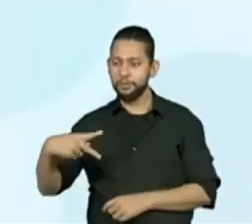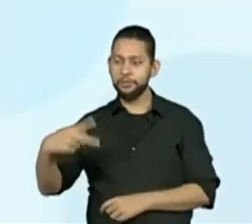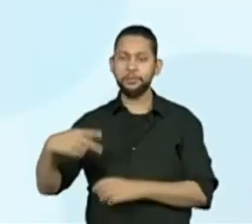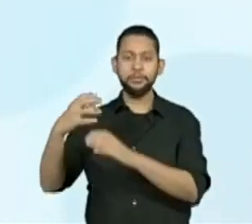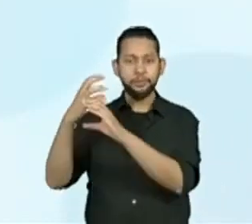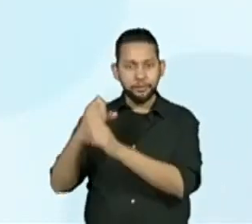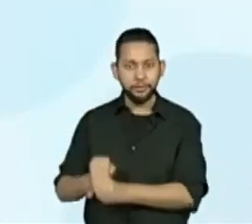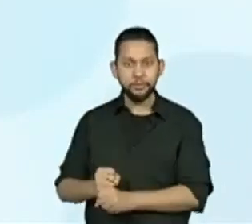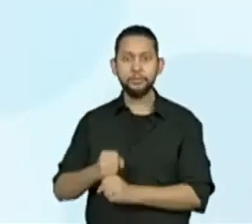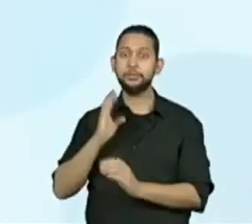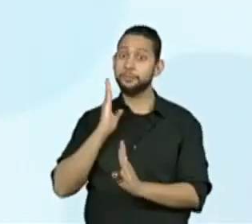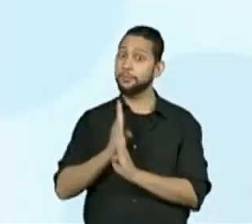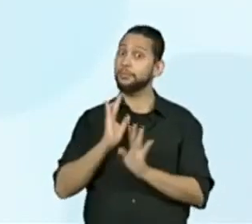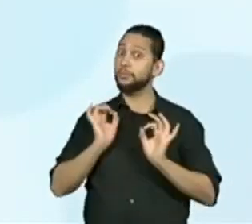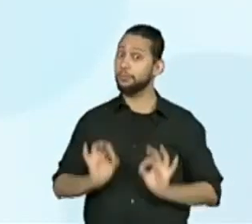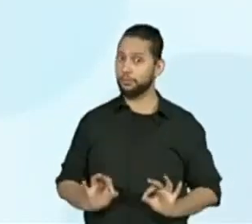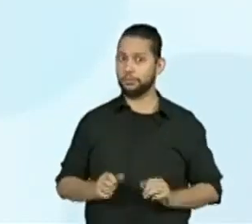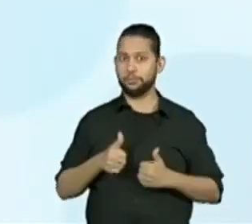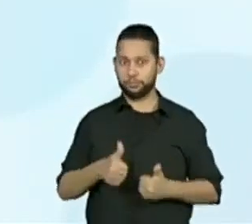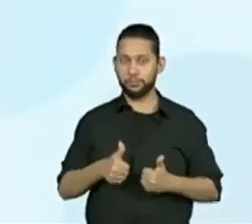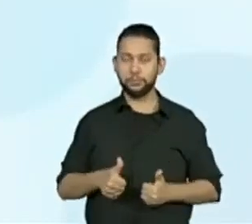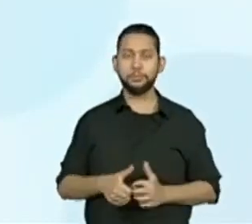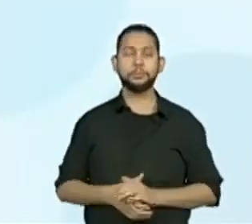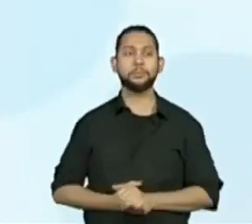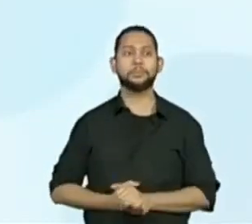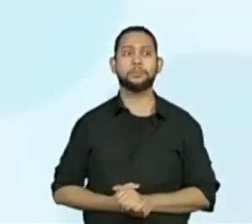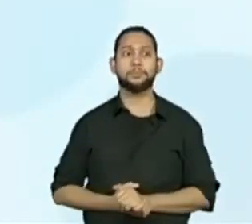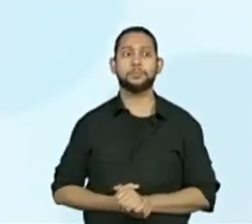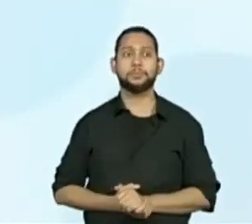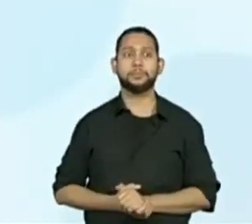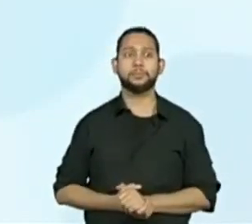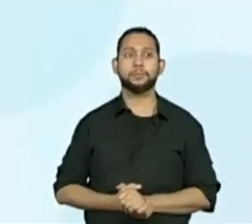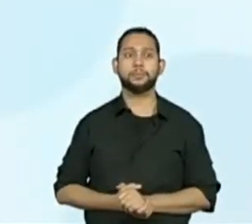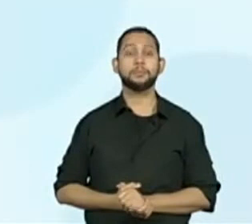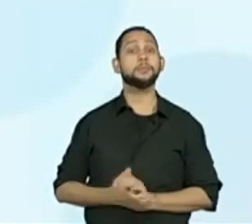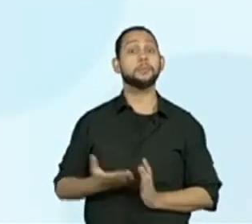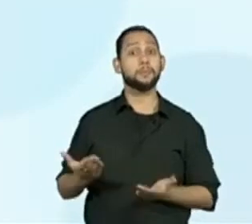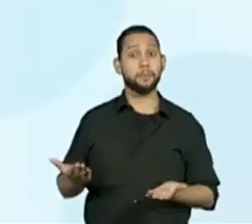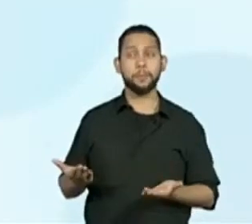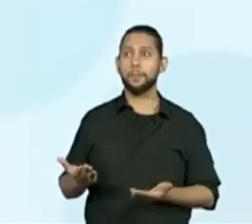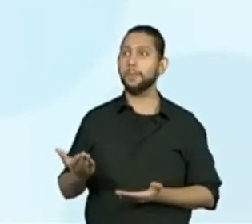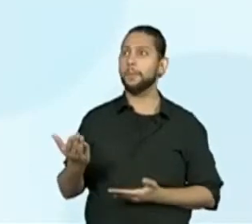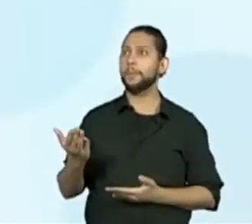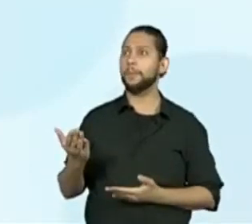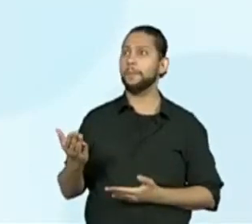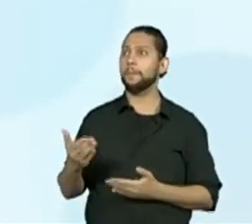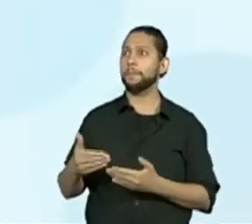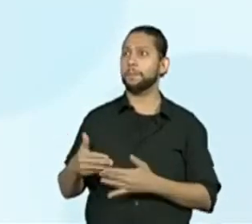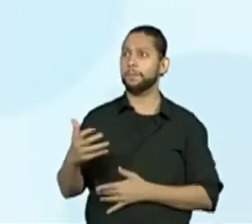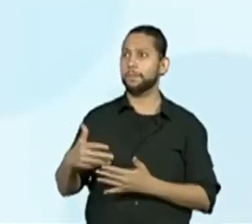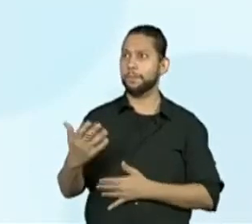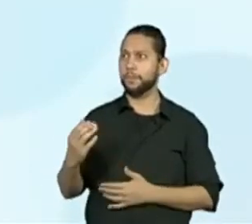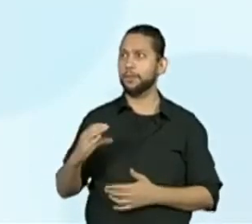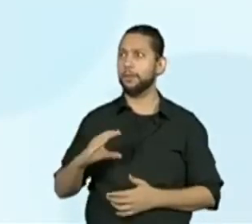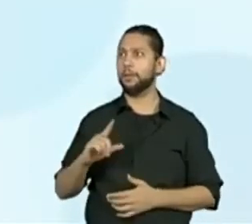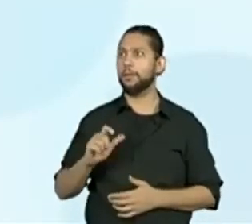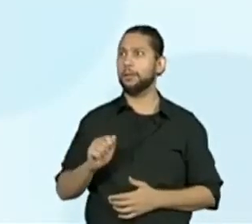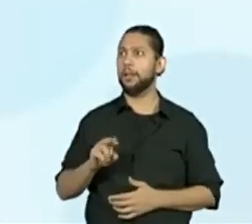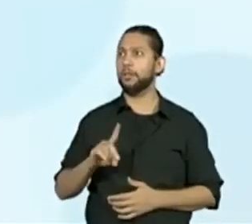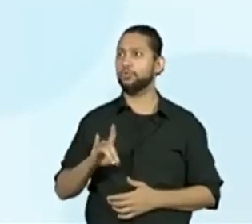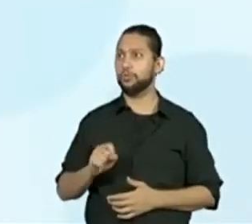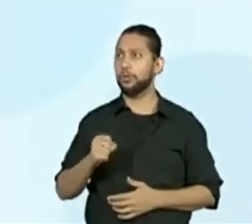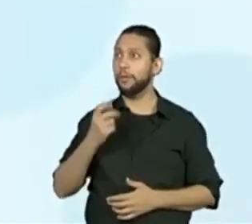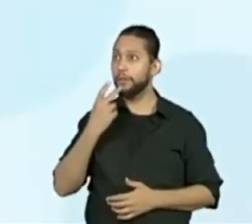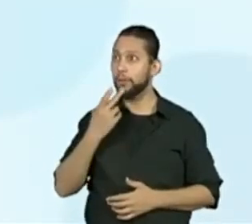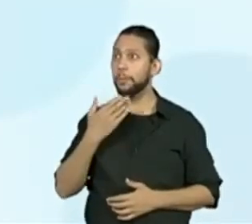o total para saber tudo bem A professora o a professora Cláudia tá